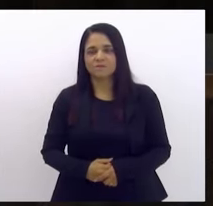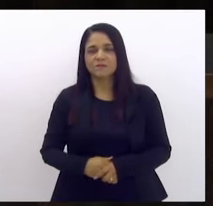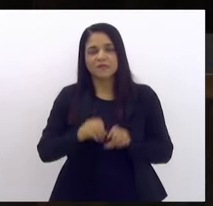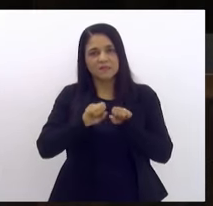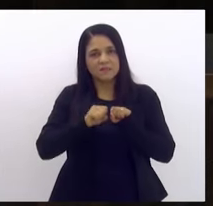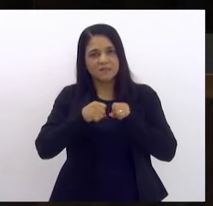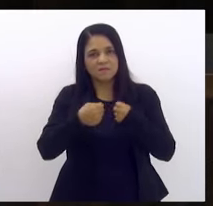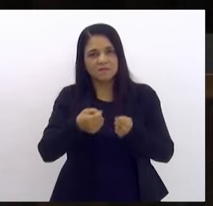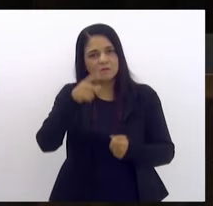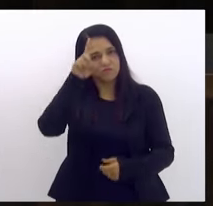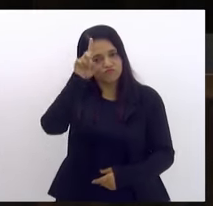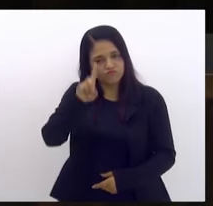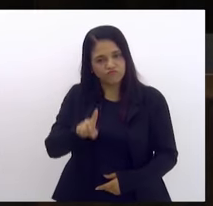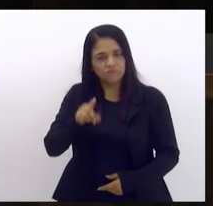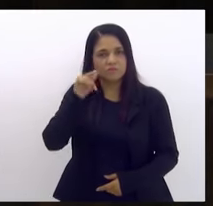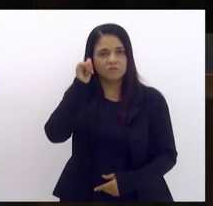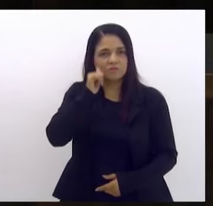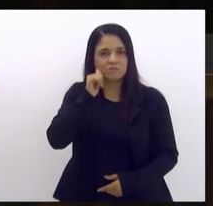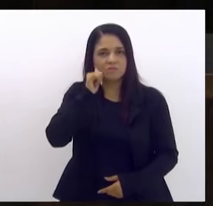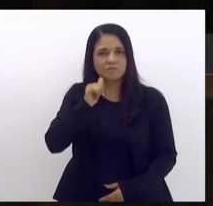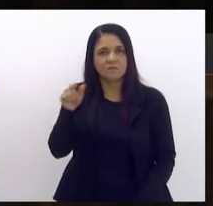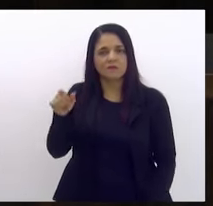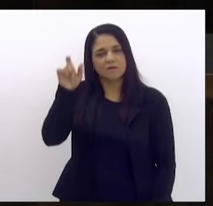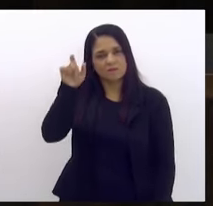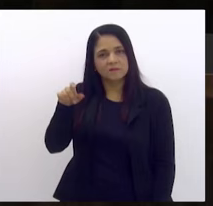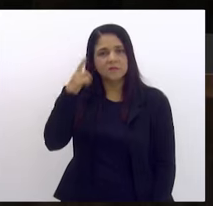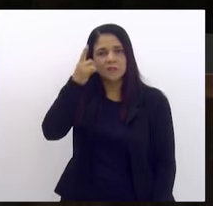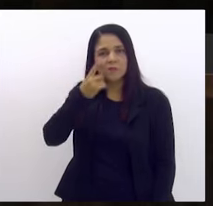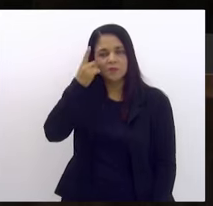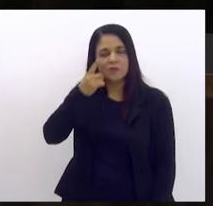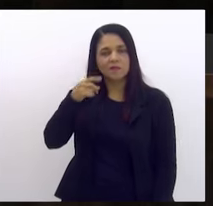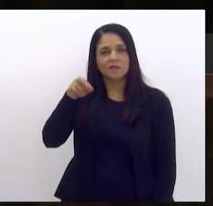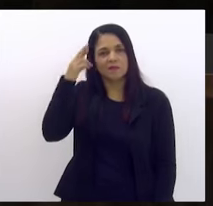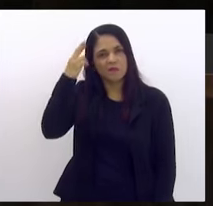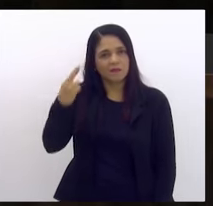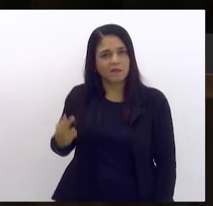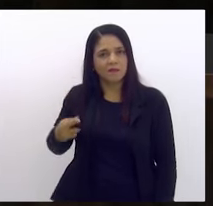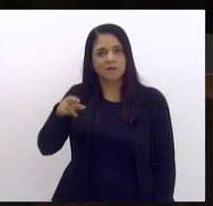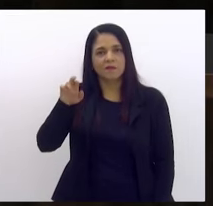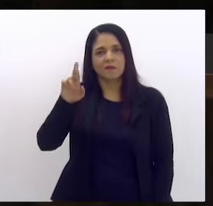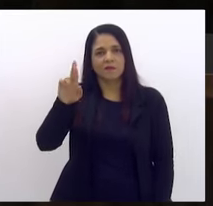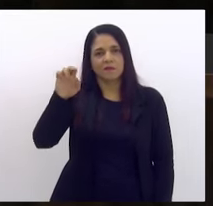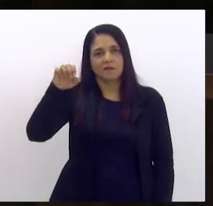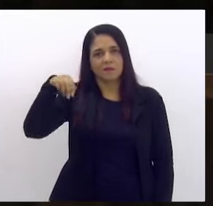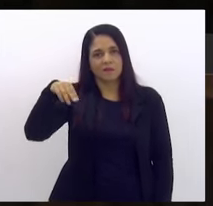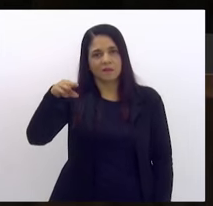Defesa dos direitos da mulher, Renata Souza, nossa nobre deputada Renata Souza.